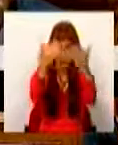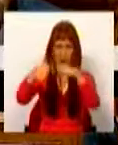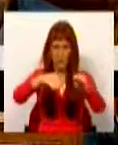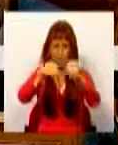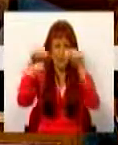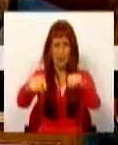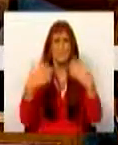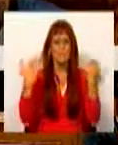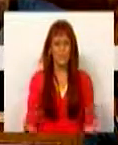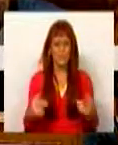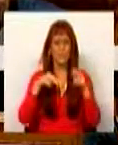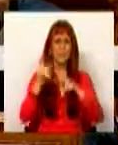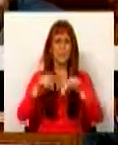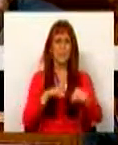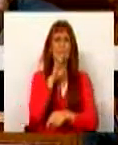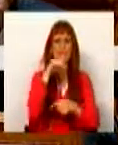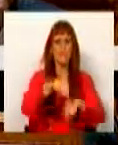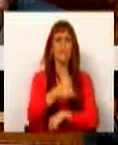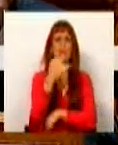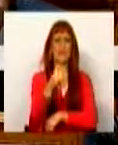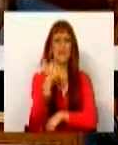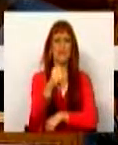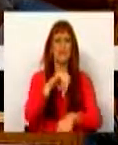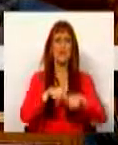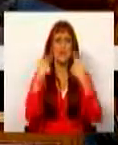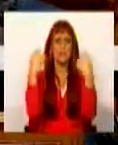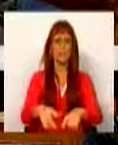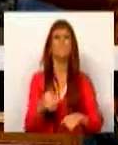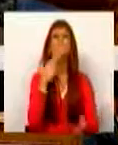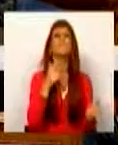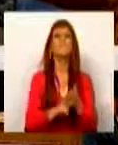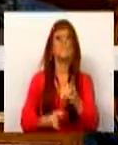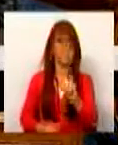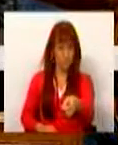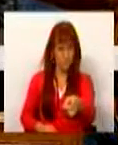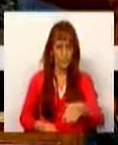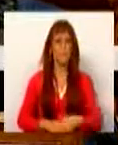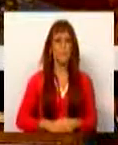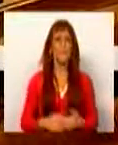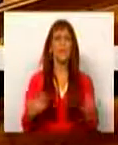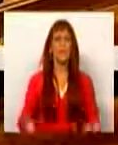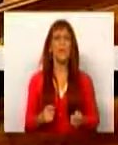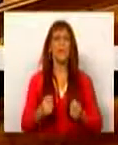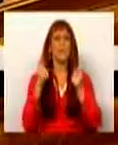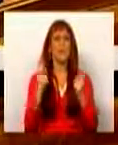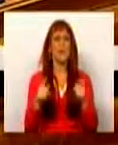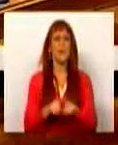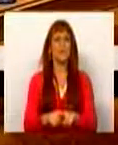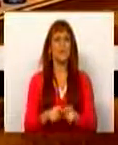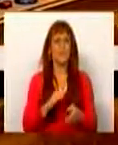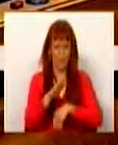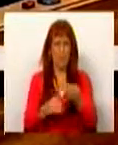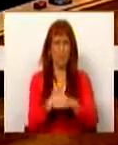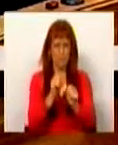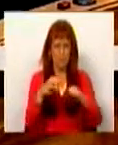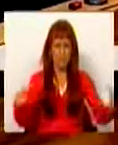terreno. Estão aqui as obras do Ferrovia 2020, Sr. Deputado. É verdade. E o investimento há de continuar